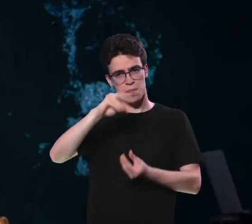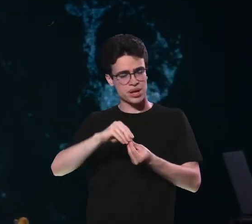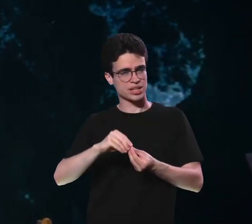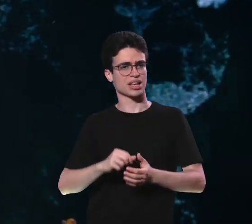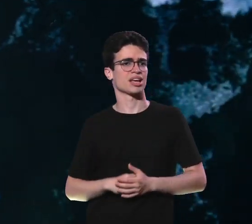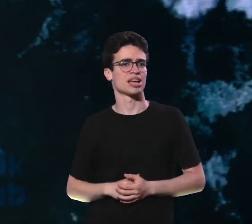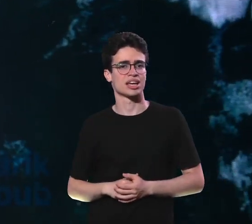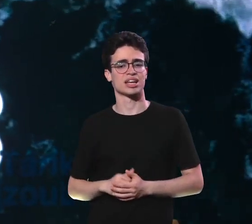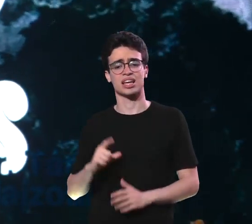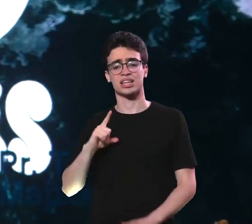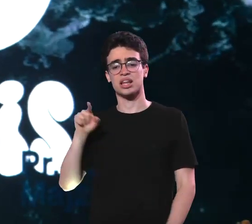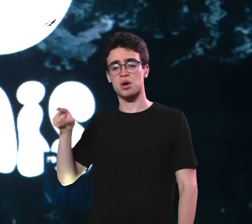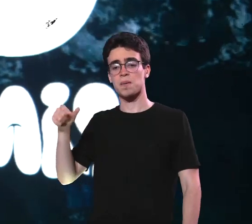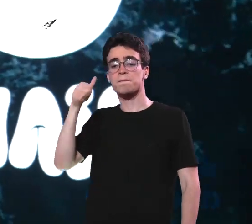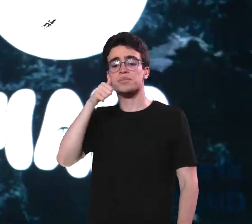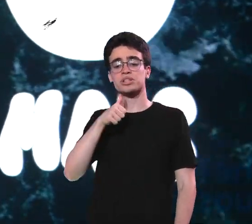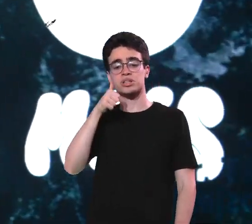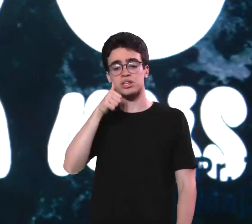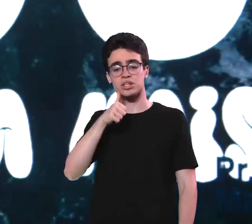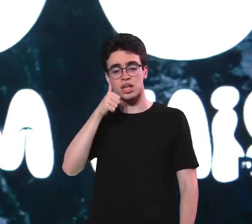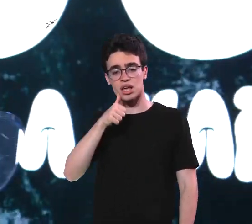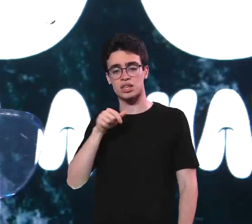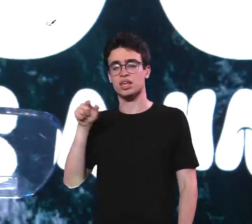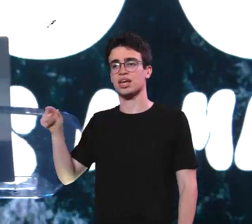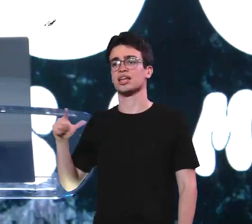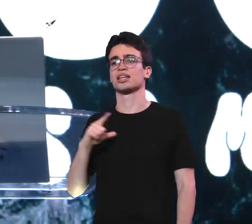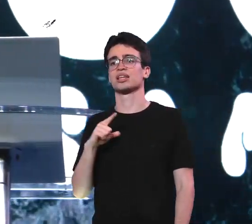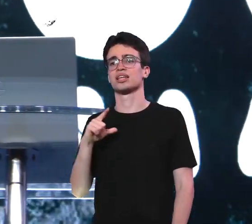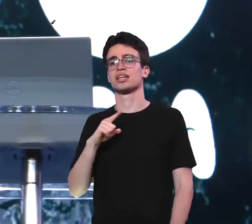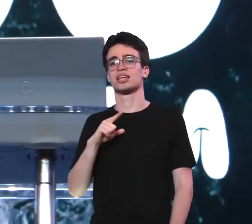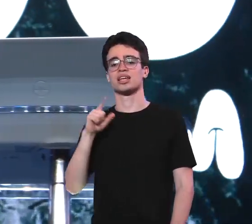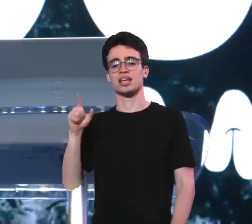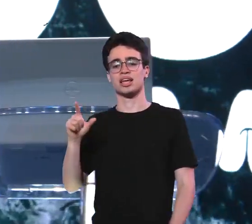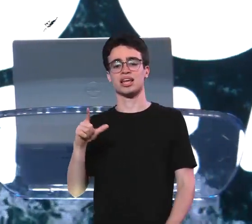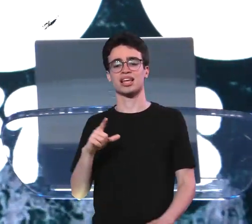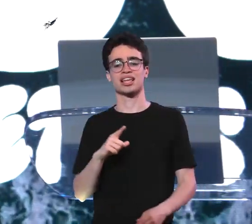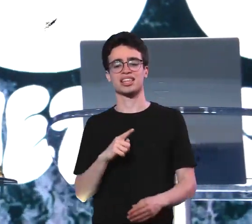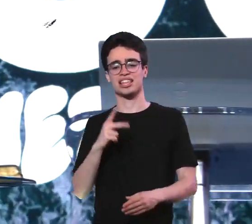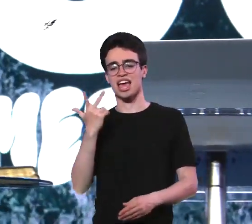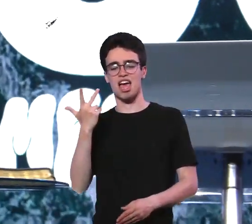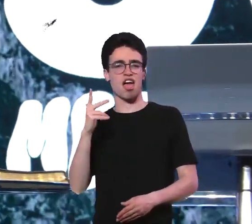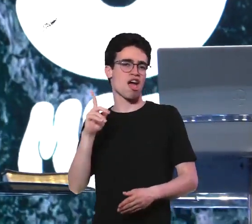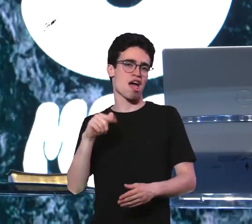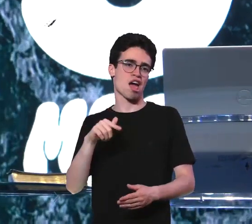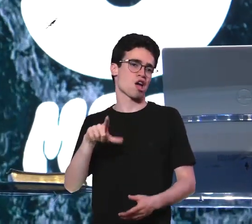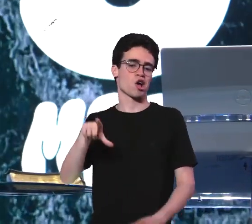Tem uma menina que ela fez um voto de Nazireu atualizado.